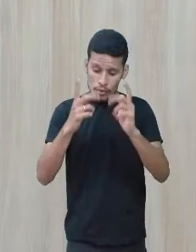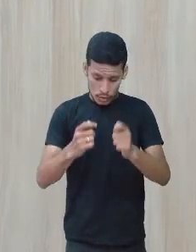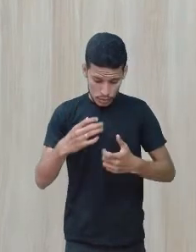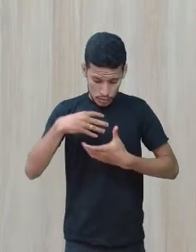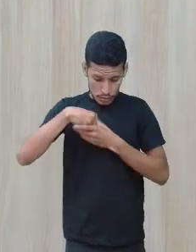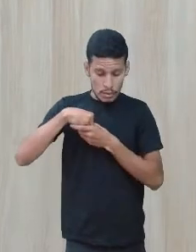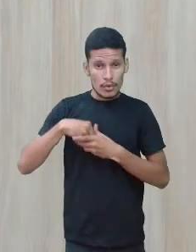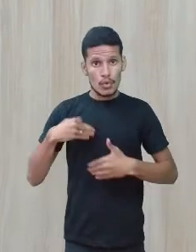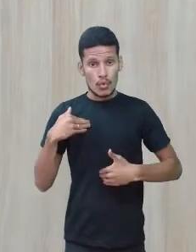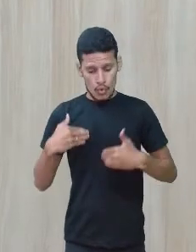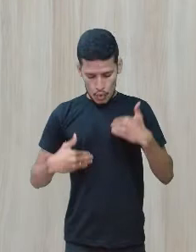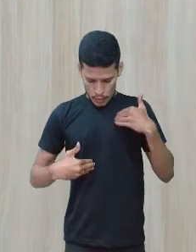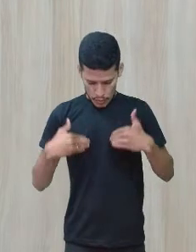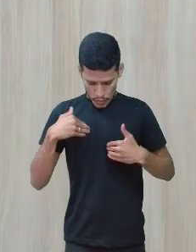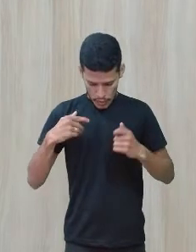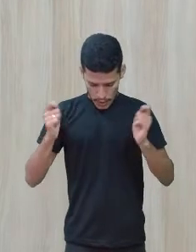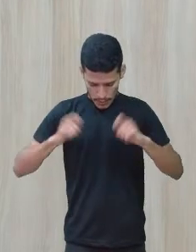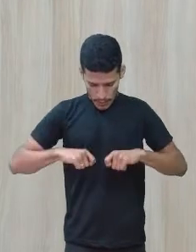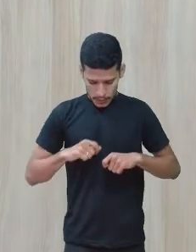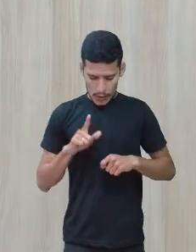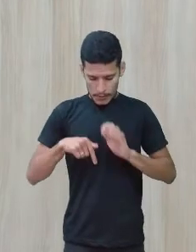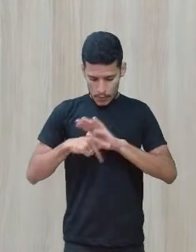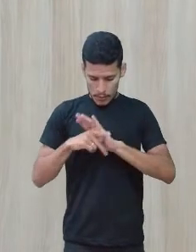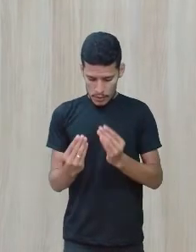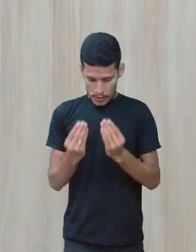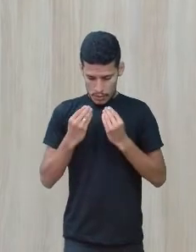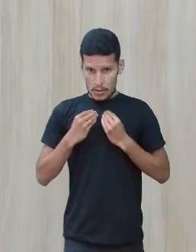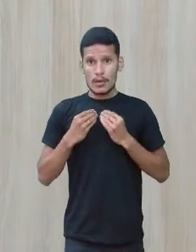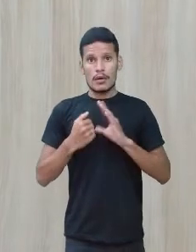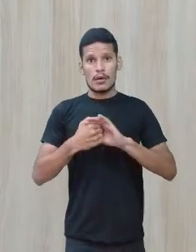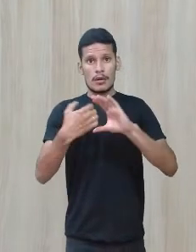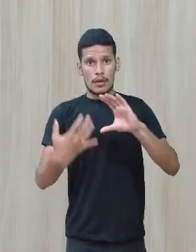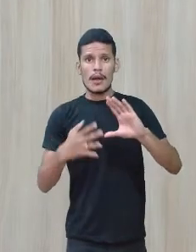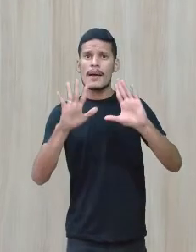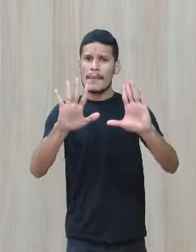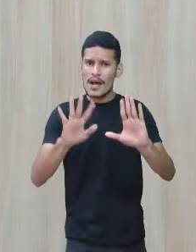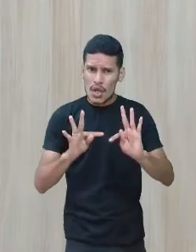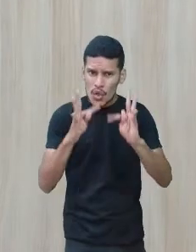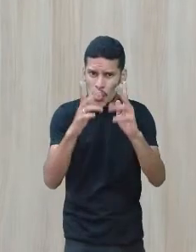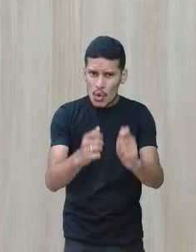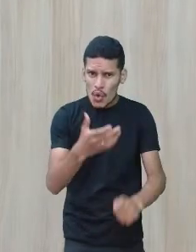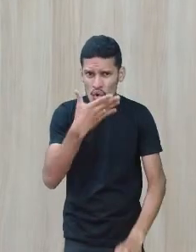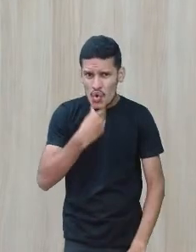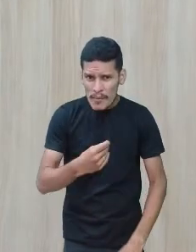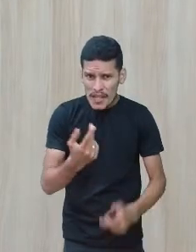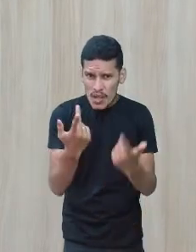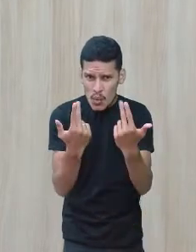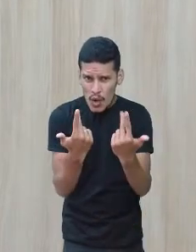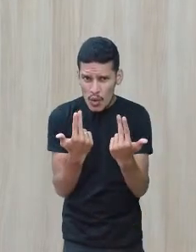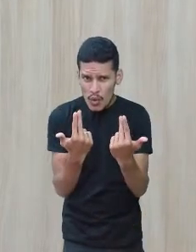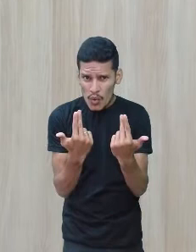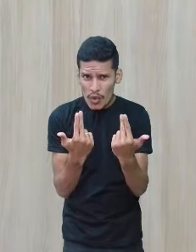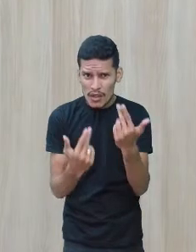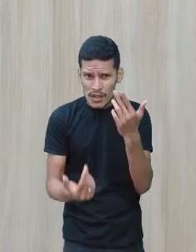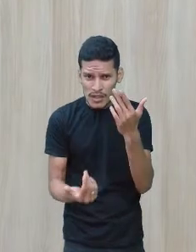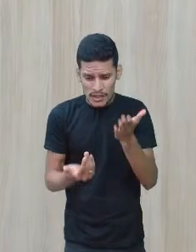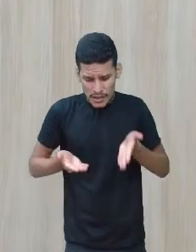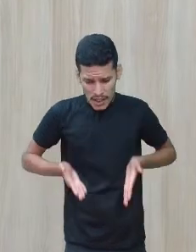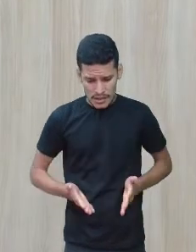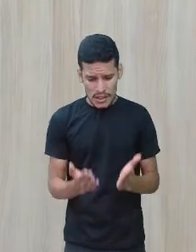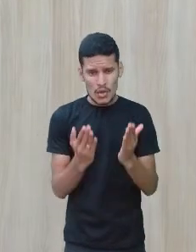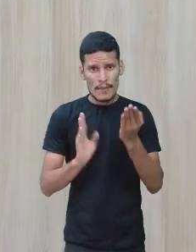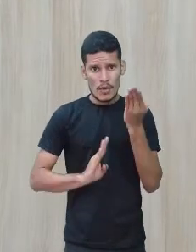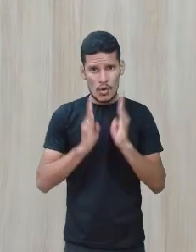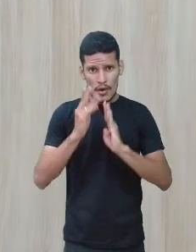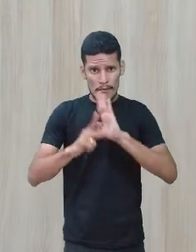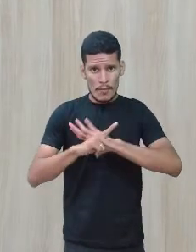organismo, ele funciona e me dá essas características. Mas todo homem é igual. Todo homem que nasceu biologicamente, né,